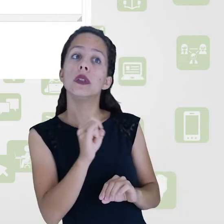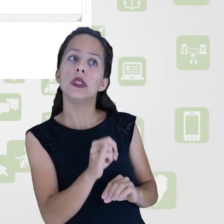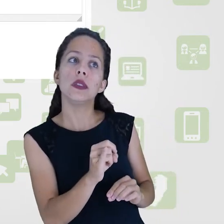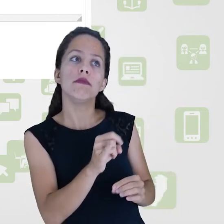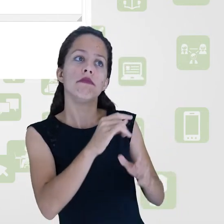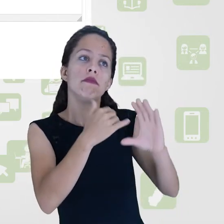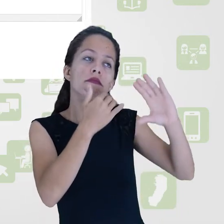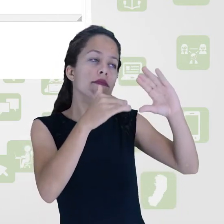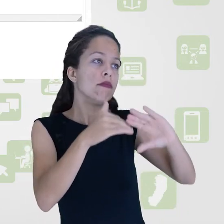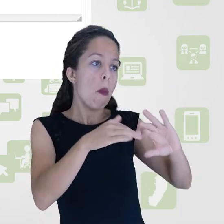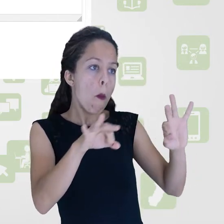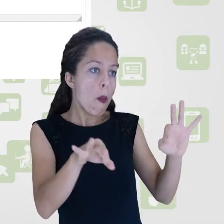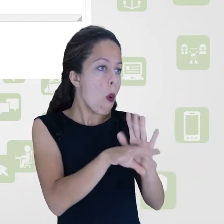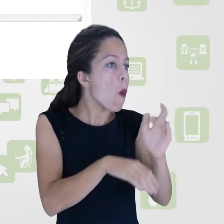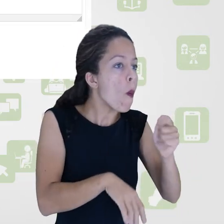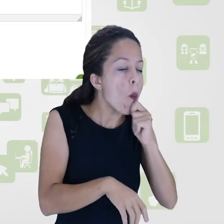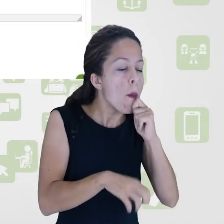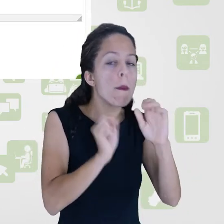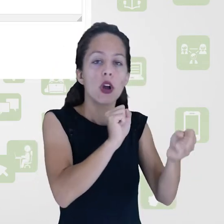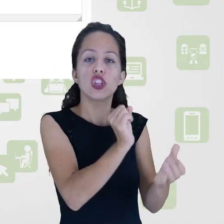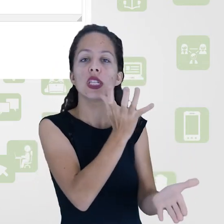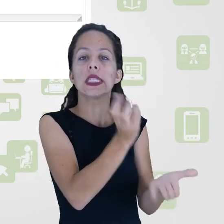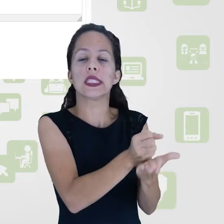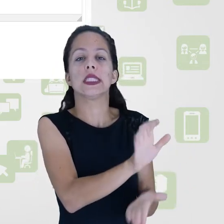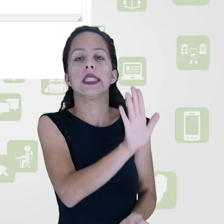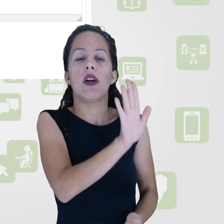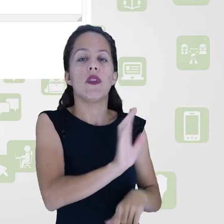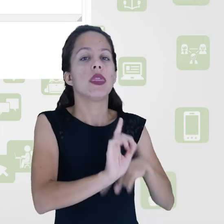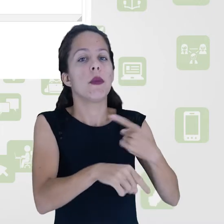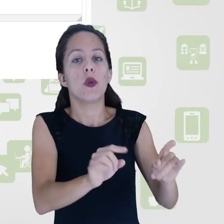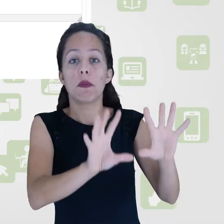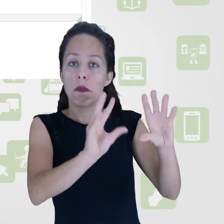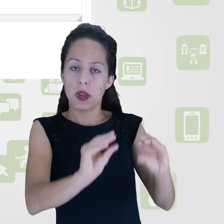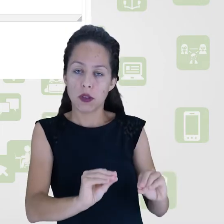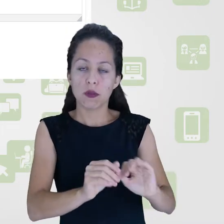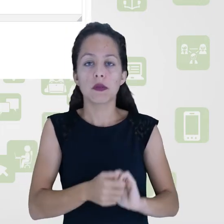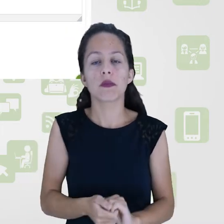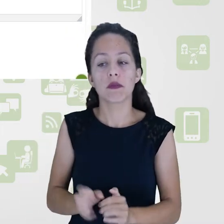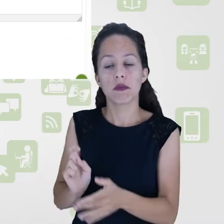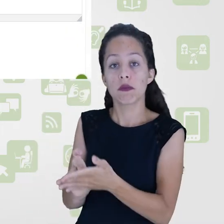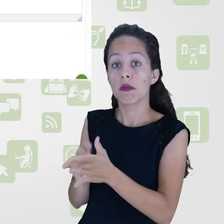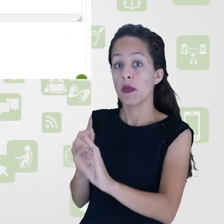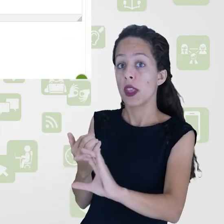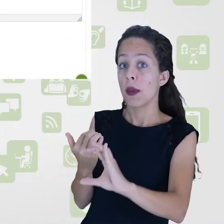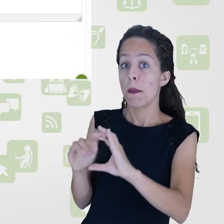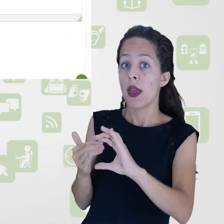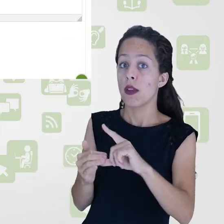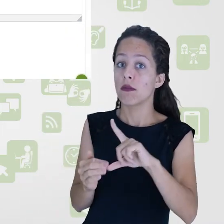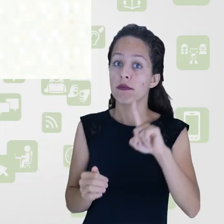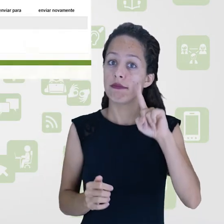se eu quiser continuar este e-mail em um outro momento. Clico em enviar e-mail.